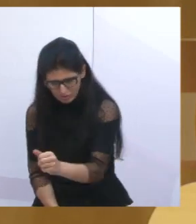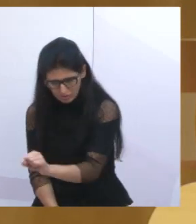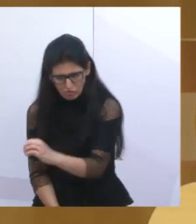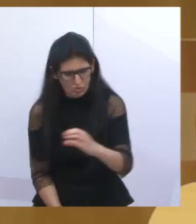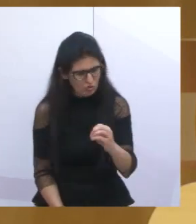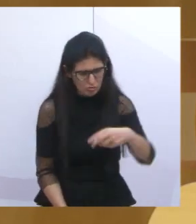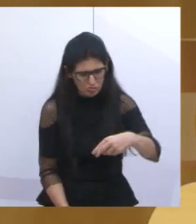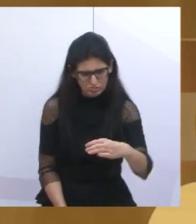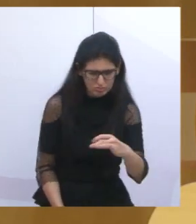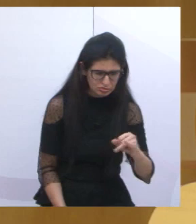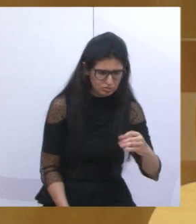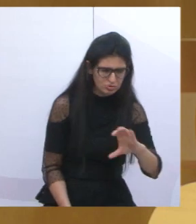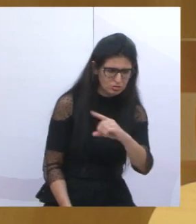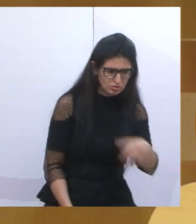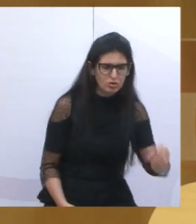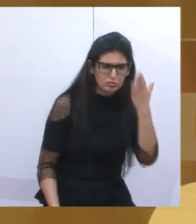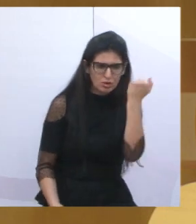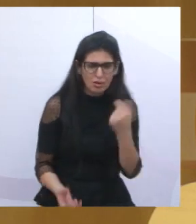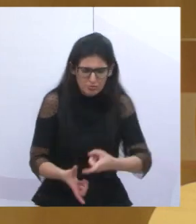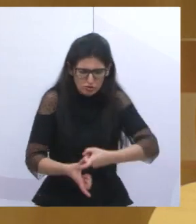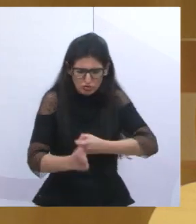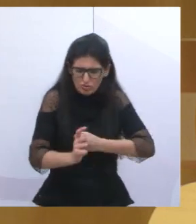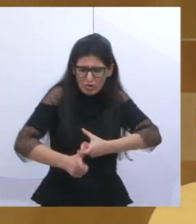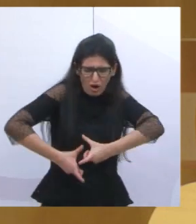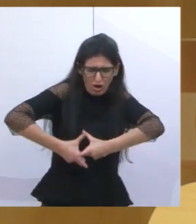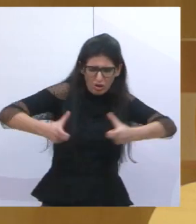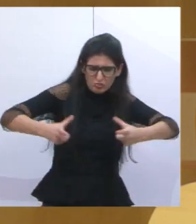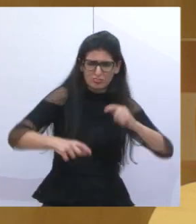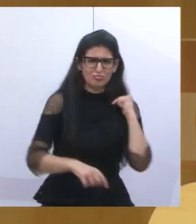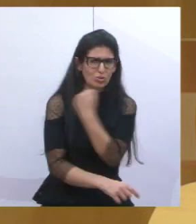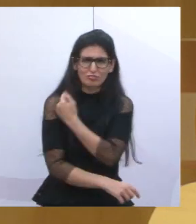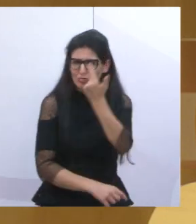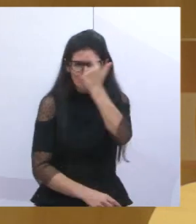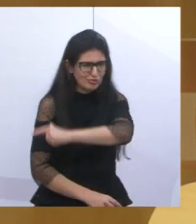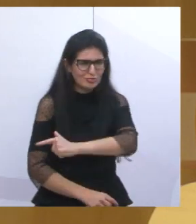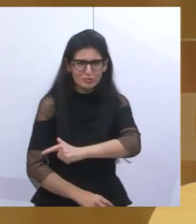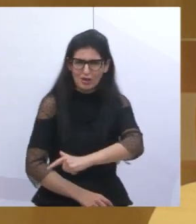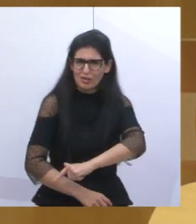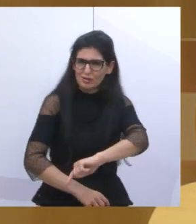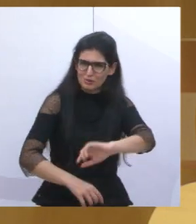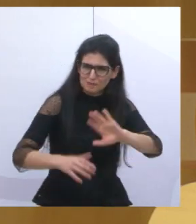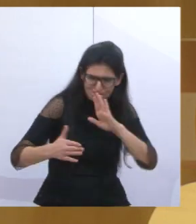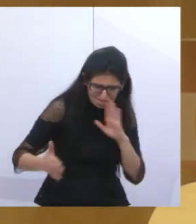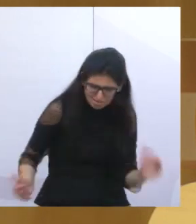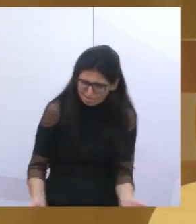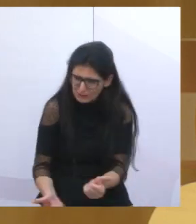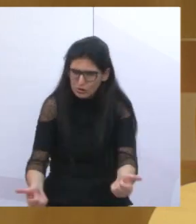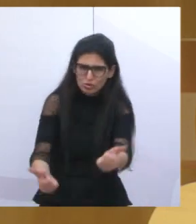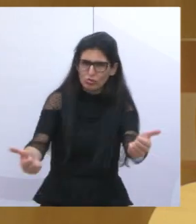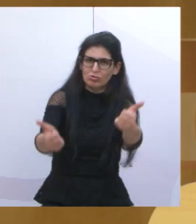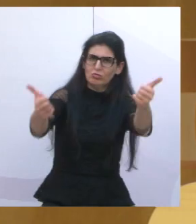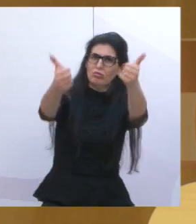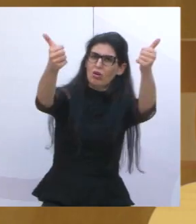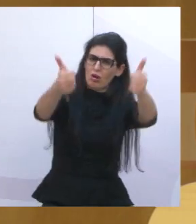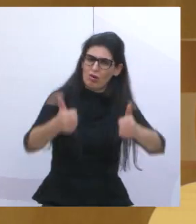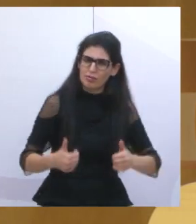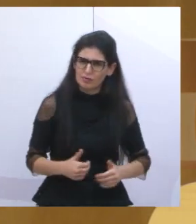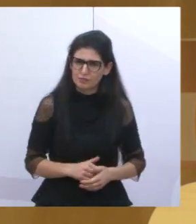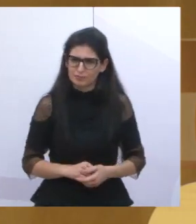enorme e a gente não consegue, né? E a gente avançar mais os loteamentos irregulares do